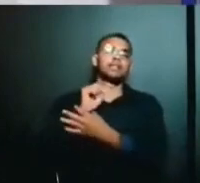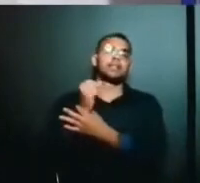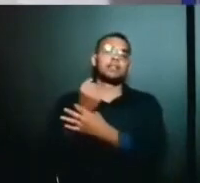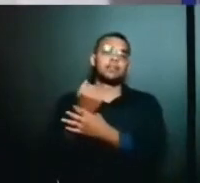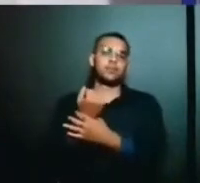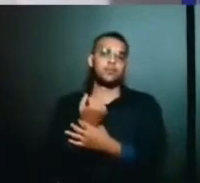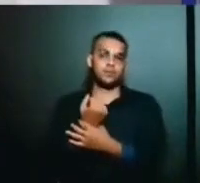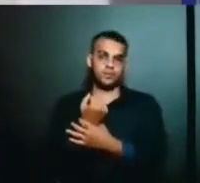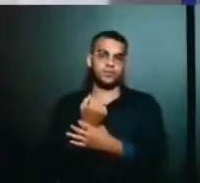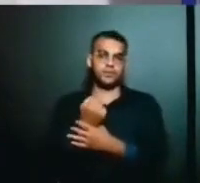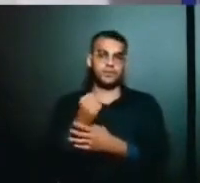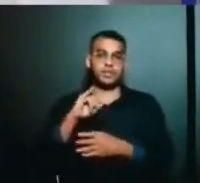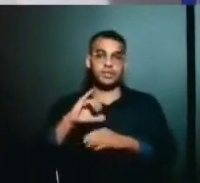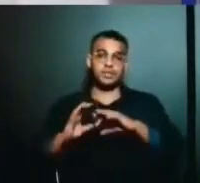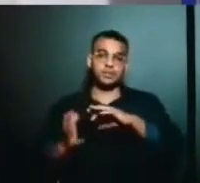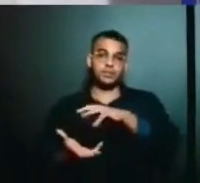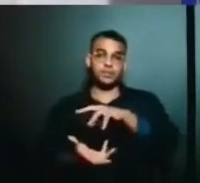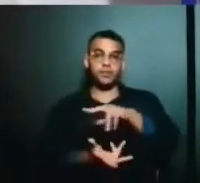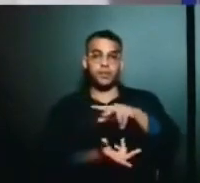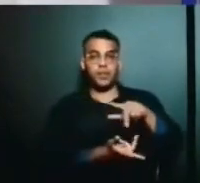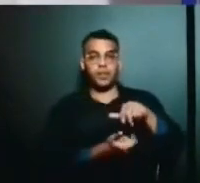internacional. E, no entanto,